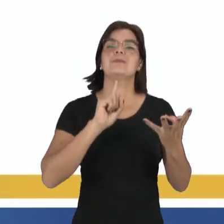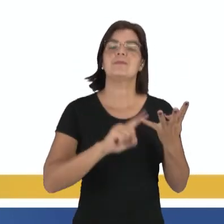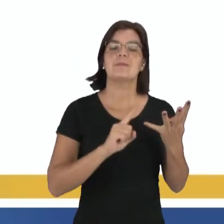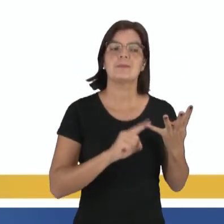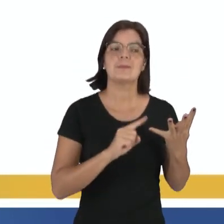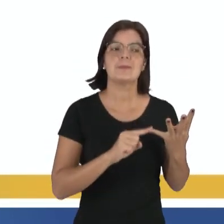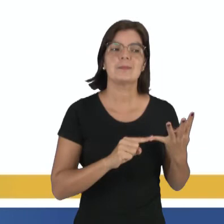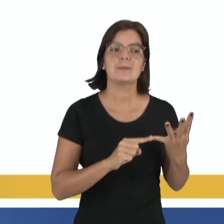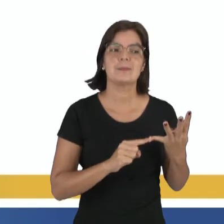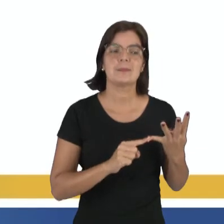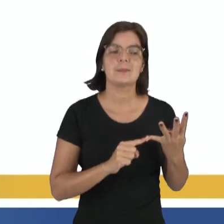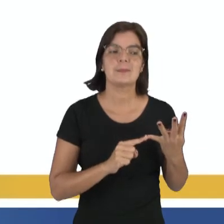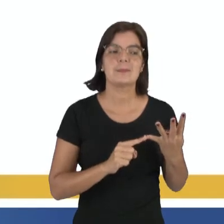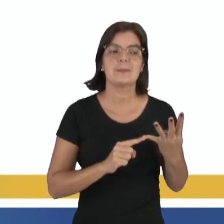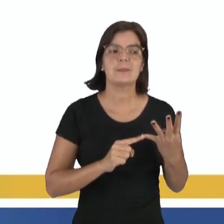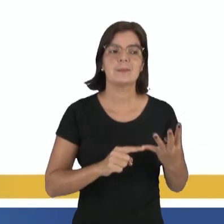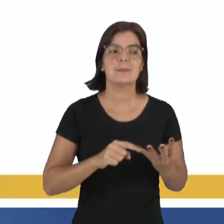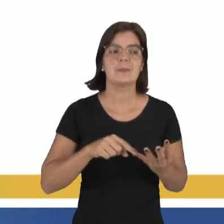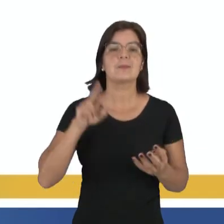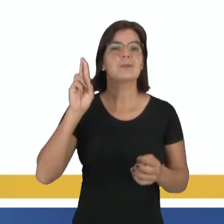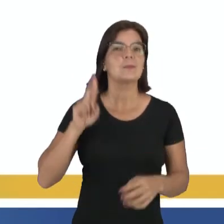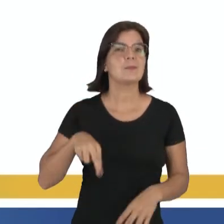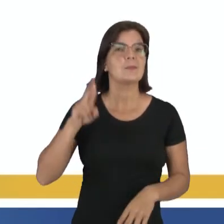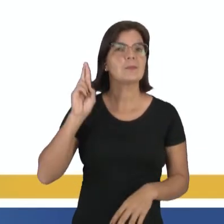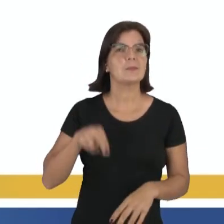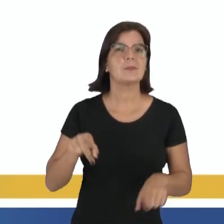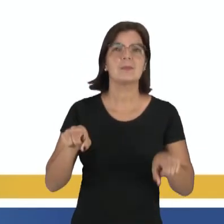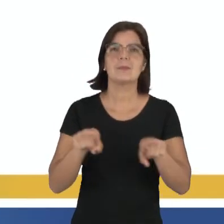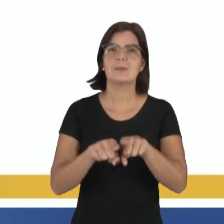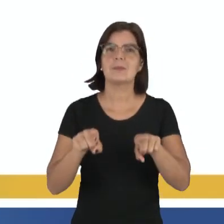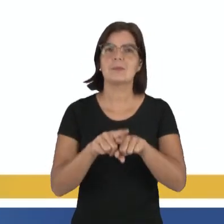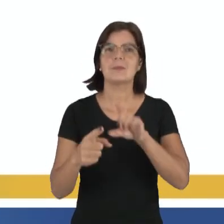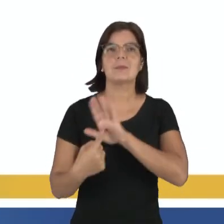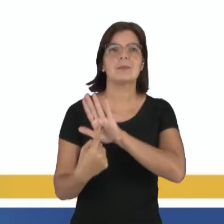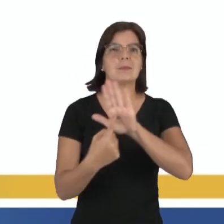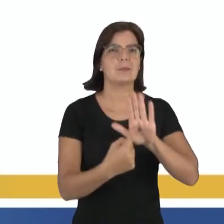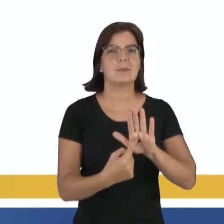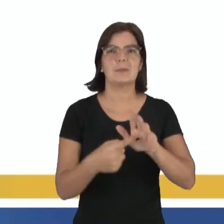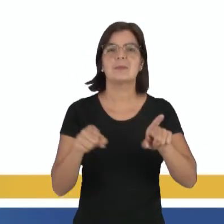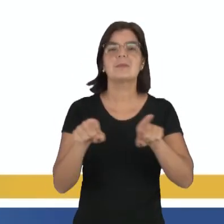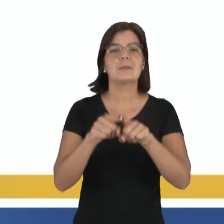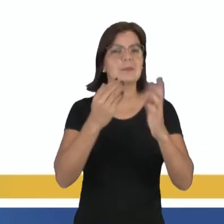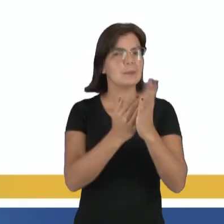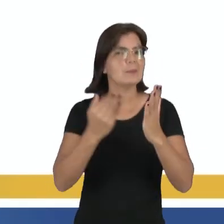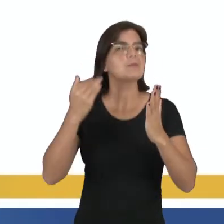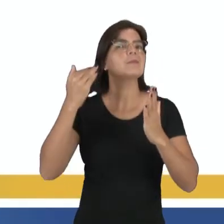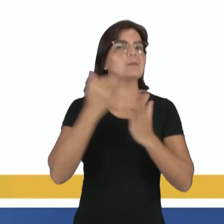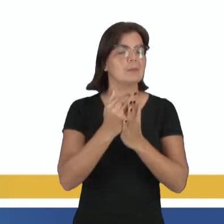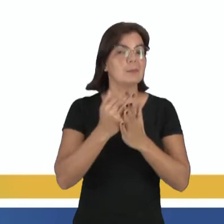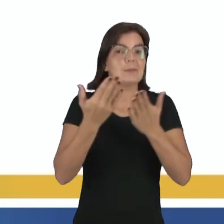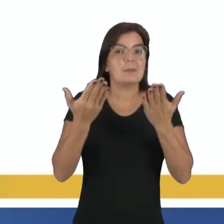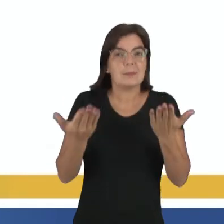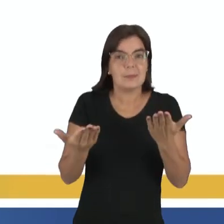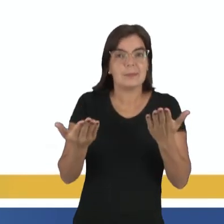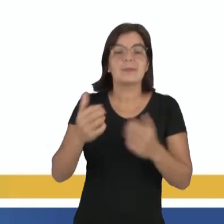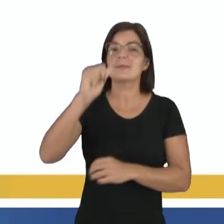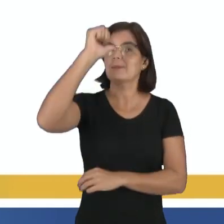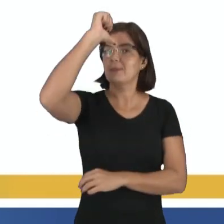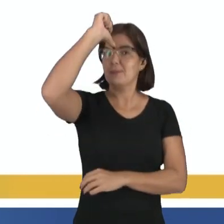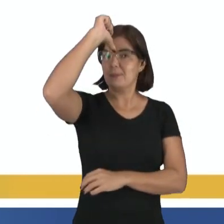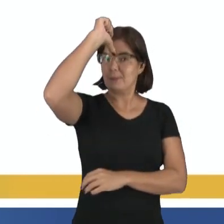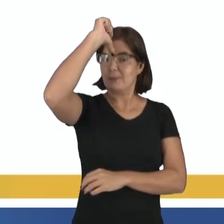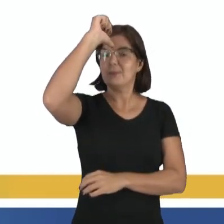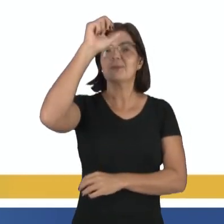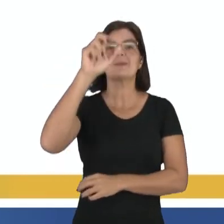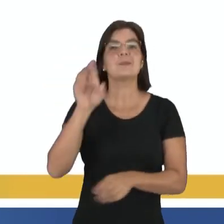E a Rússia. São esses 4 países que eu destaquei aí com com maiores índices, e a Índia, para completar